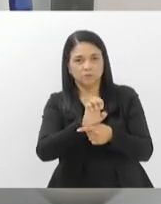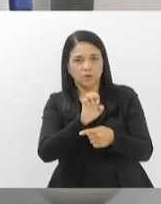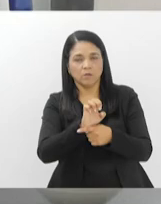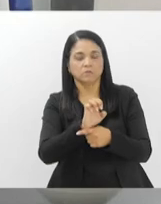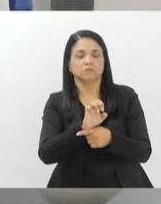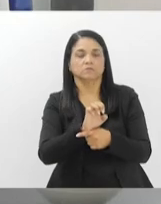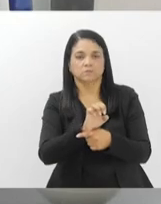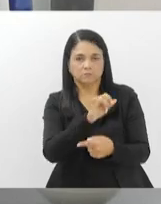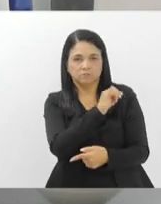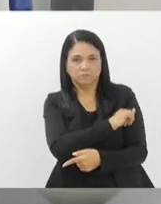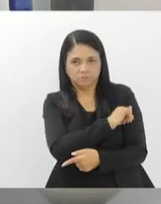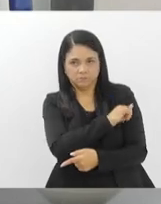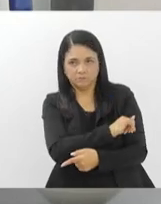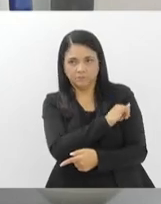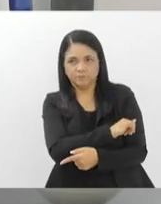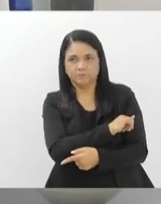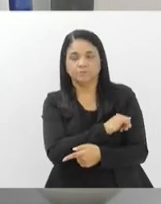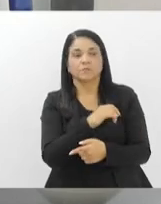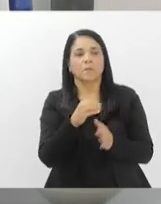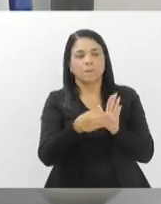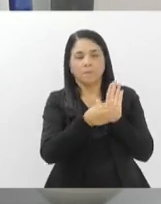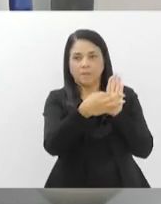Rio de Janeiro. Para parecer,